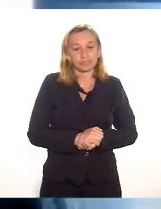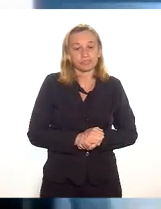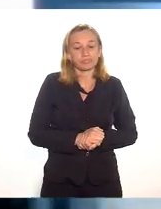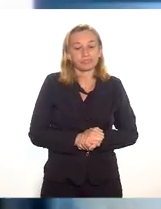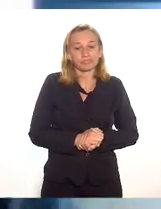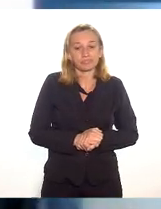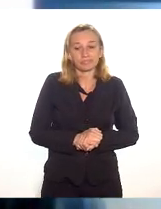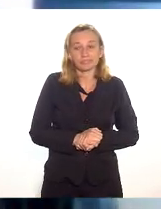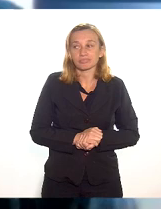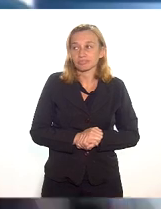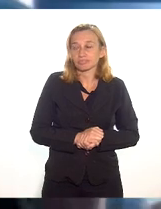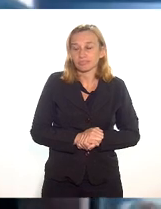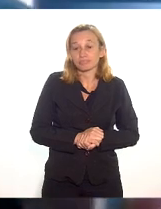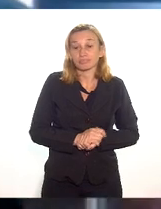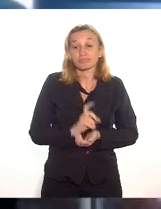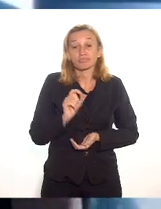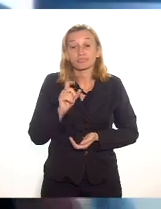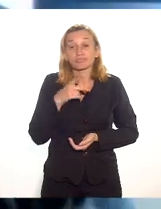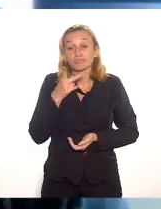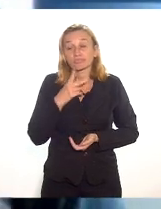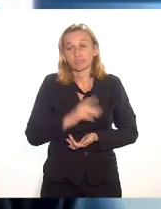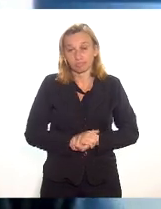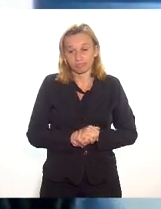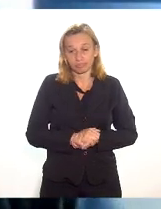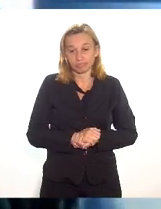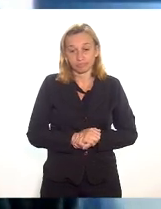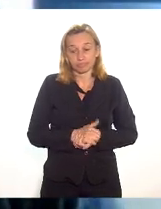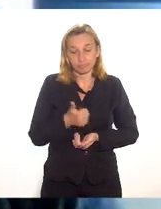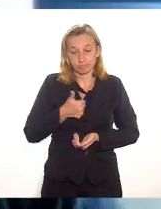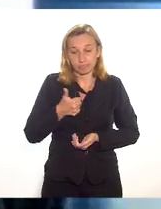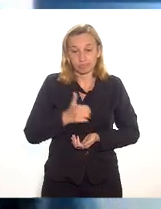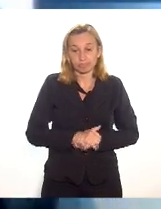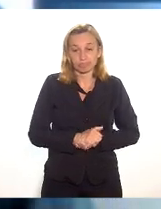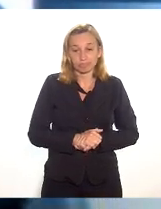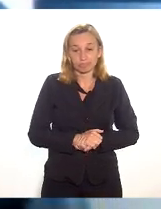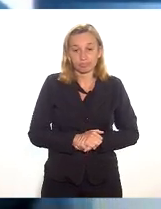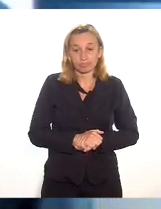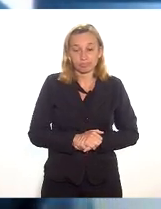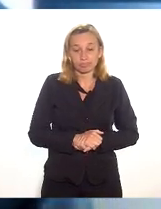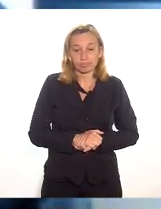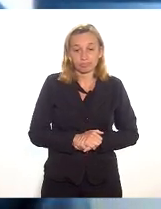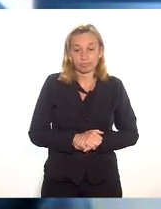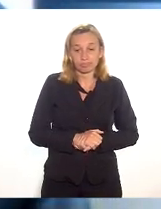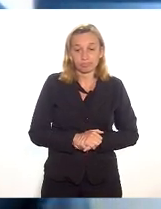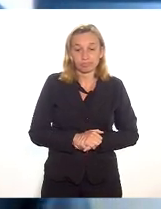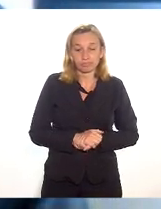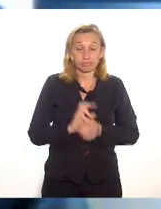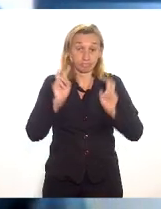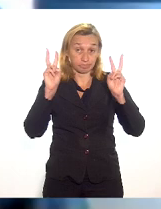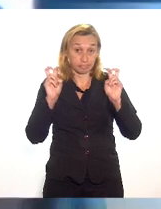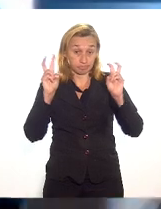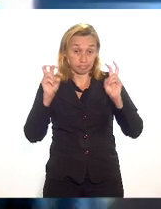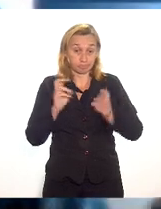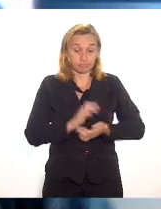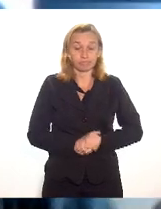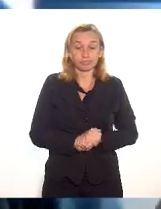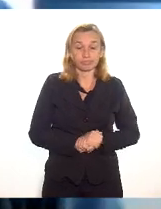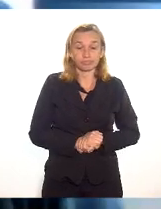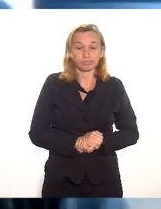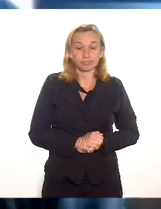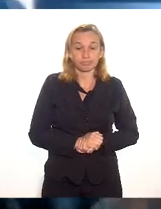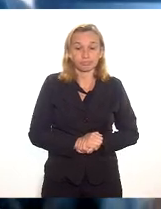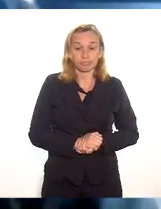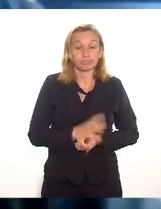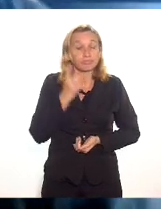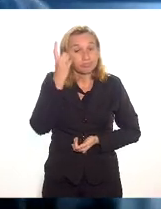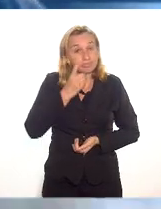assunto. O que eu vou falar? Vou falar o seguinte. Primeiro, há uma questão Os